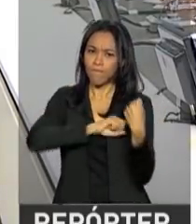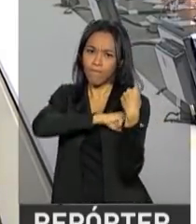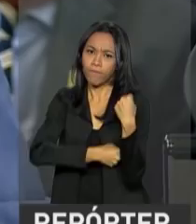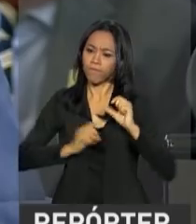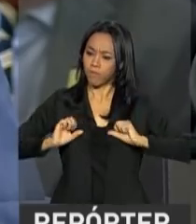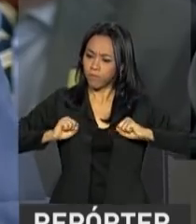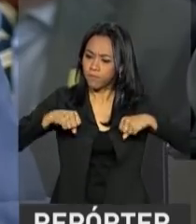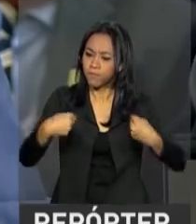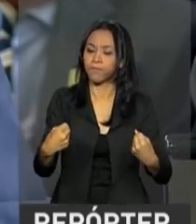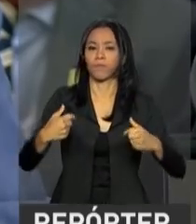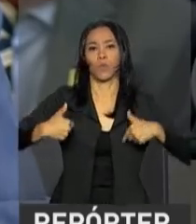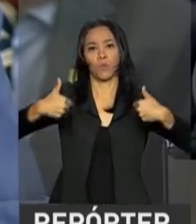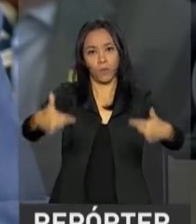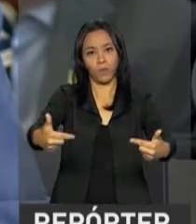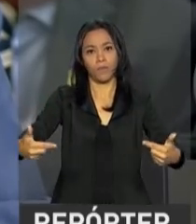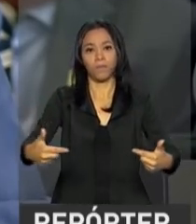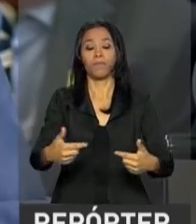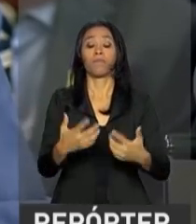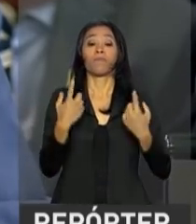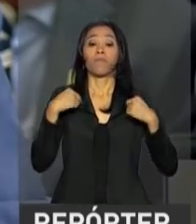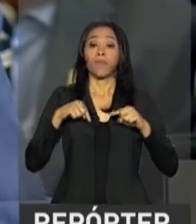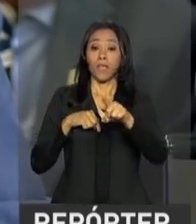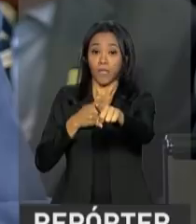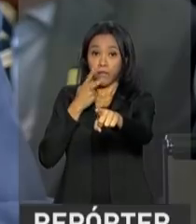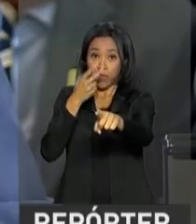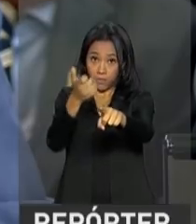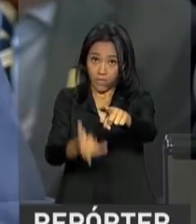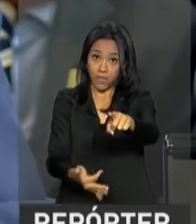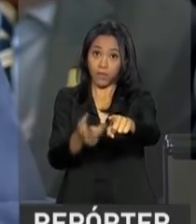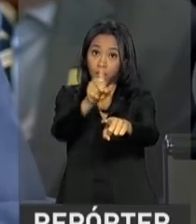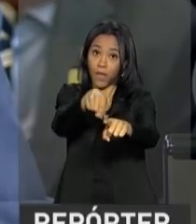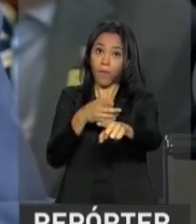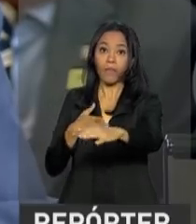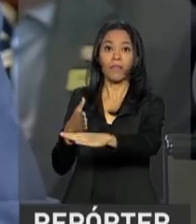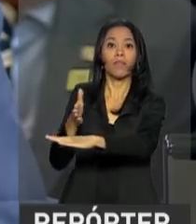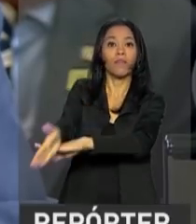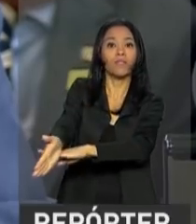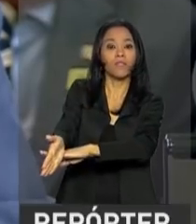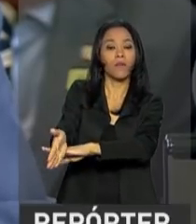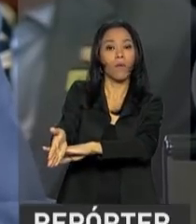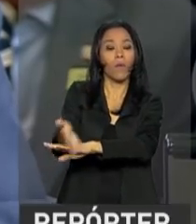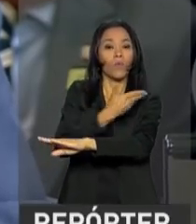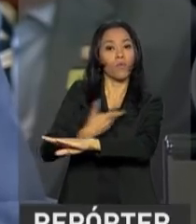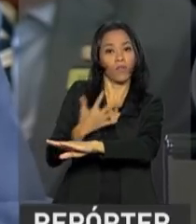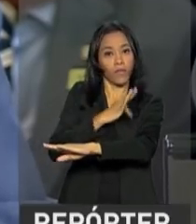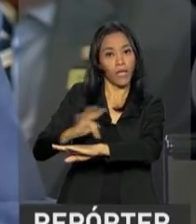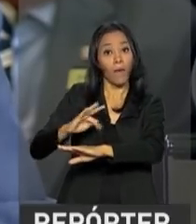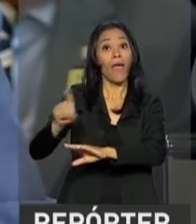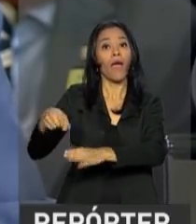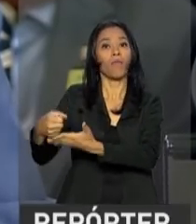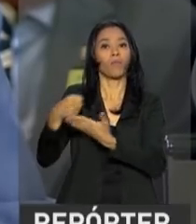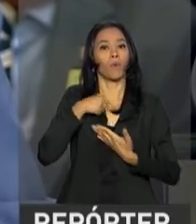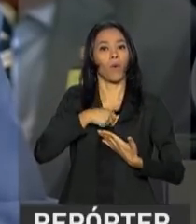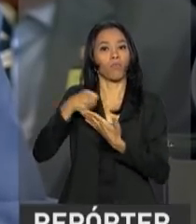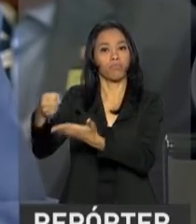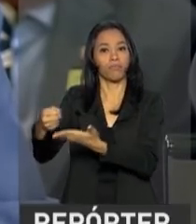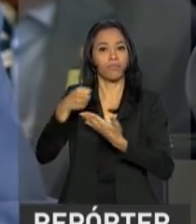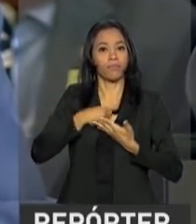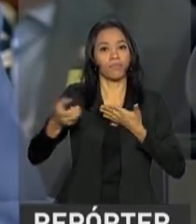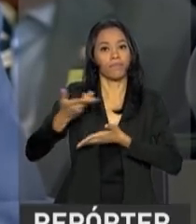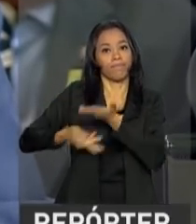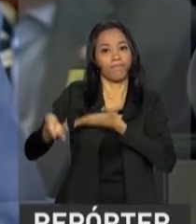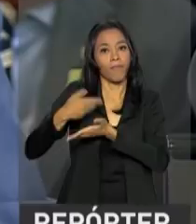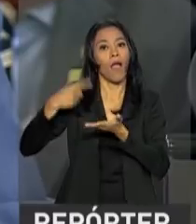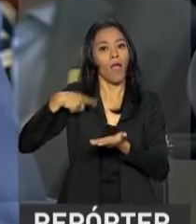é uma intervenção que eu chamaria de uma inter pela intervenção cooperativa porque evidentemente é uma intervenção